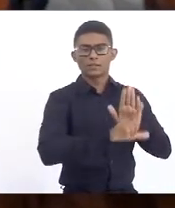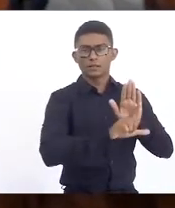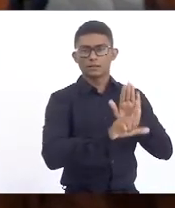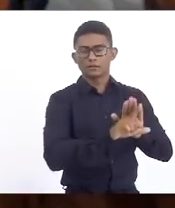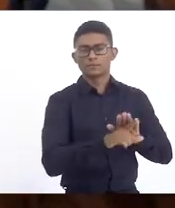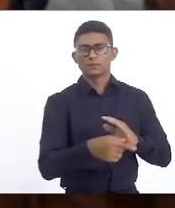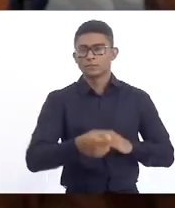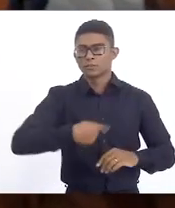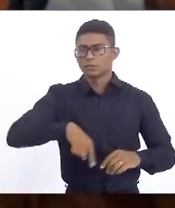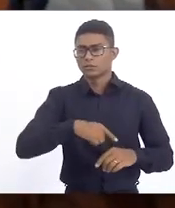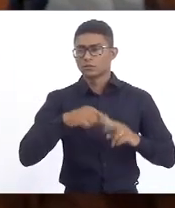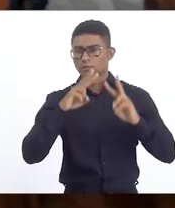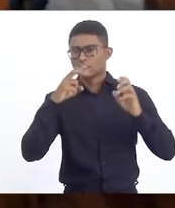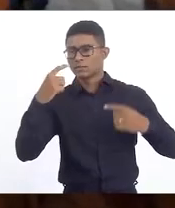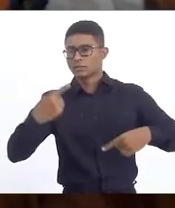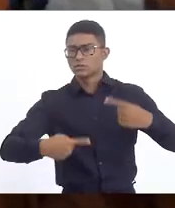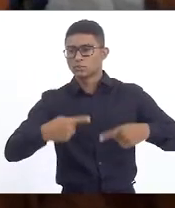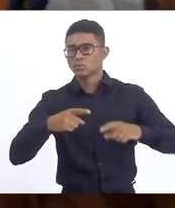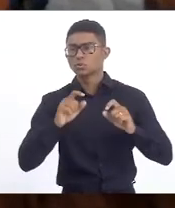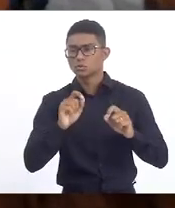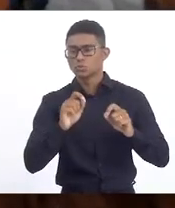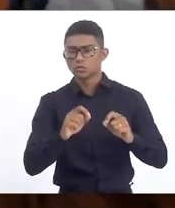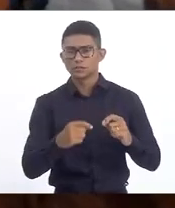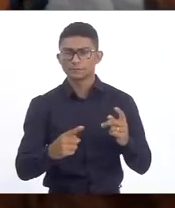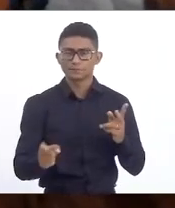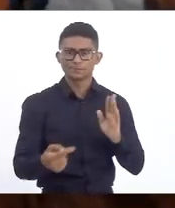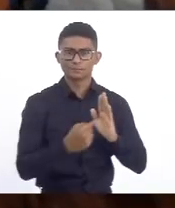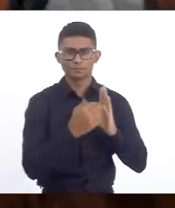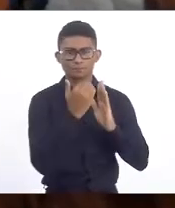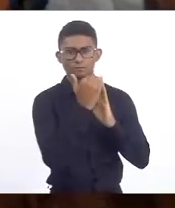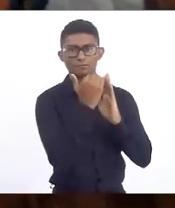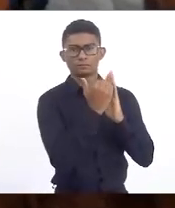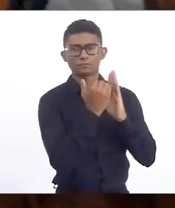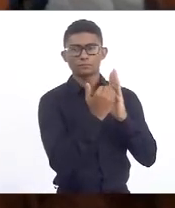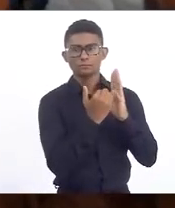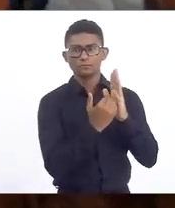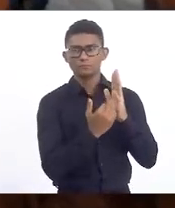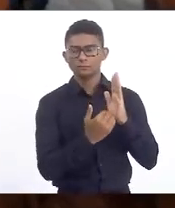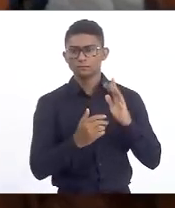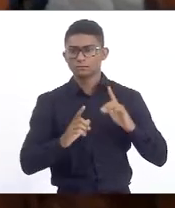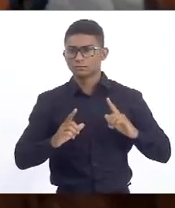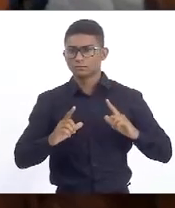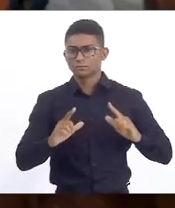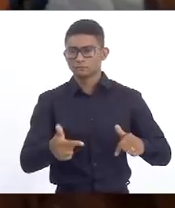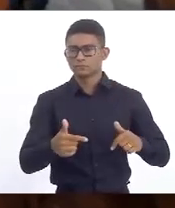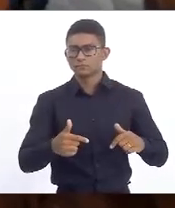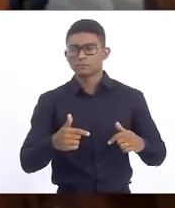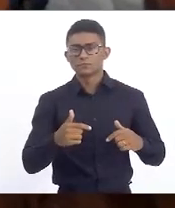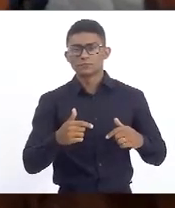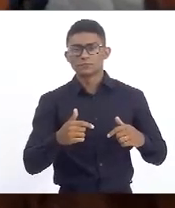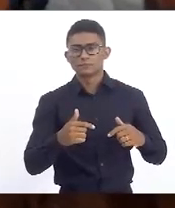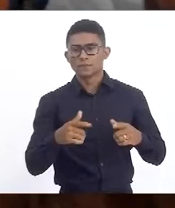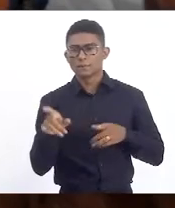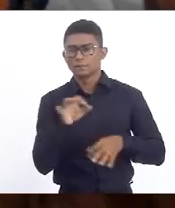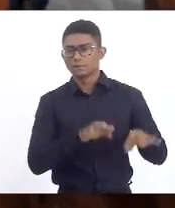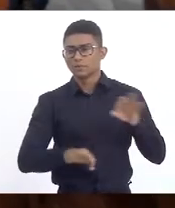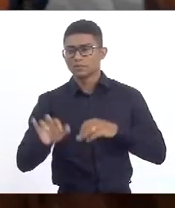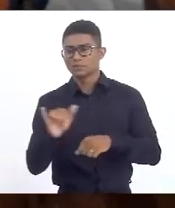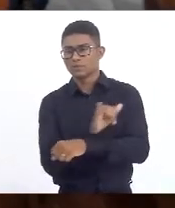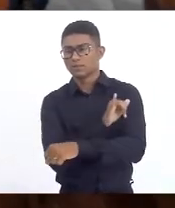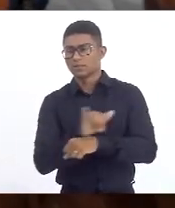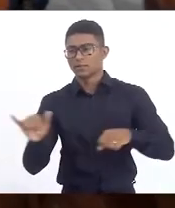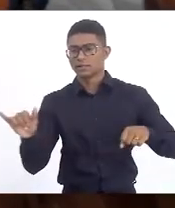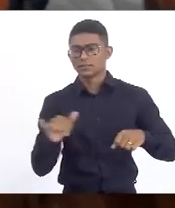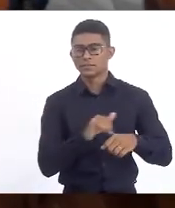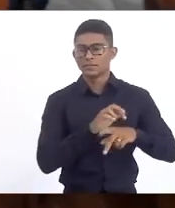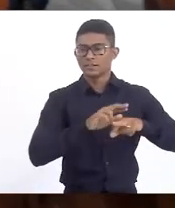vai discutir sobre o manual operativo para priorização das ações do Plano Estratégico de Recursos